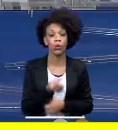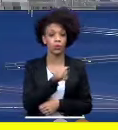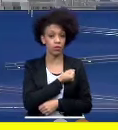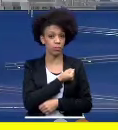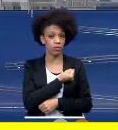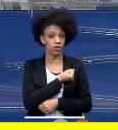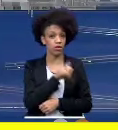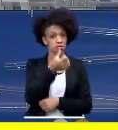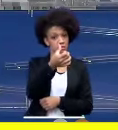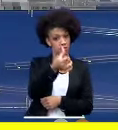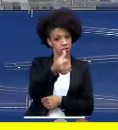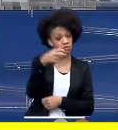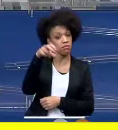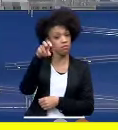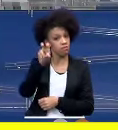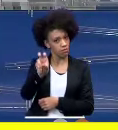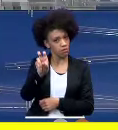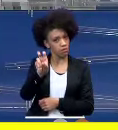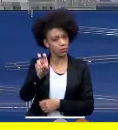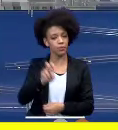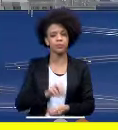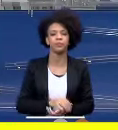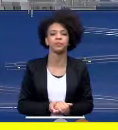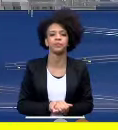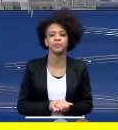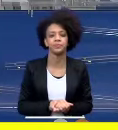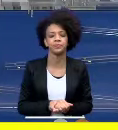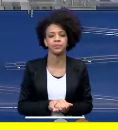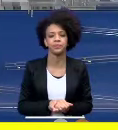Número 65.